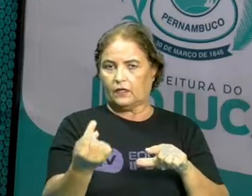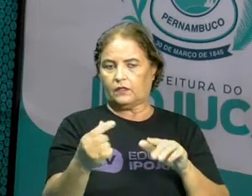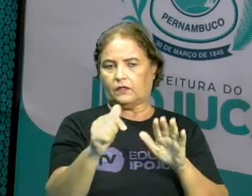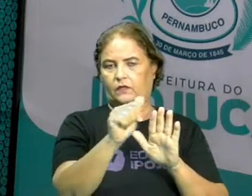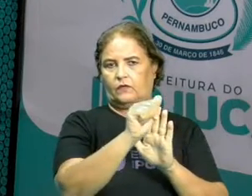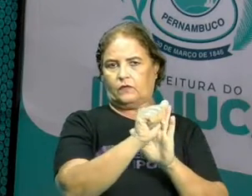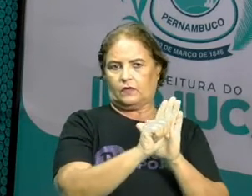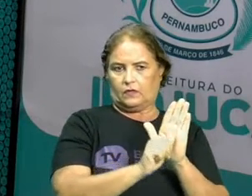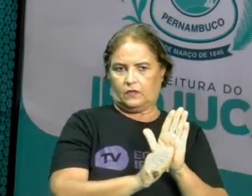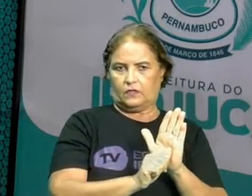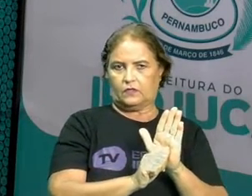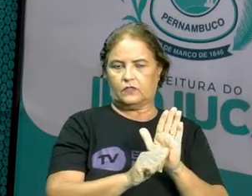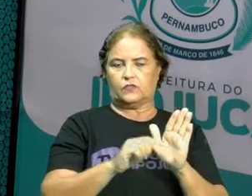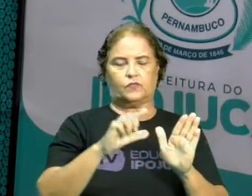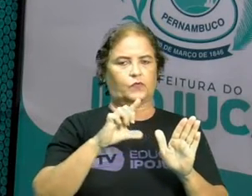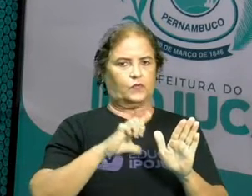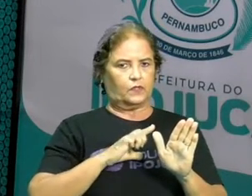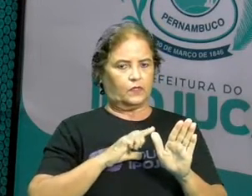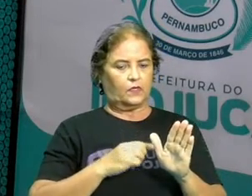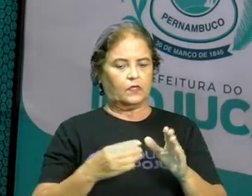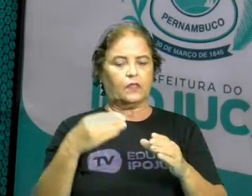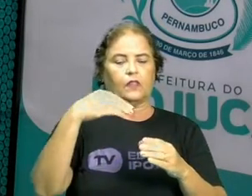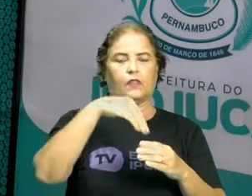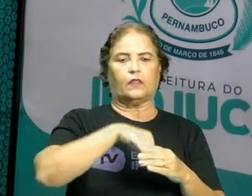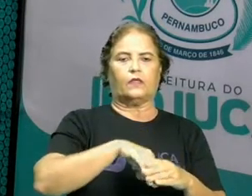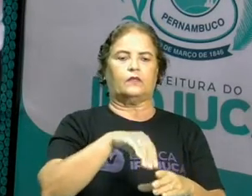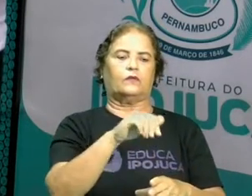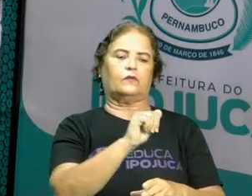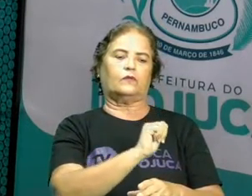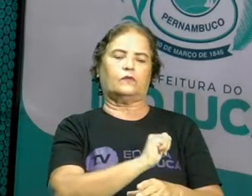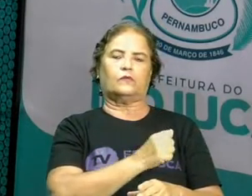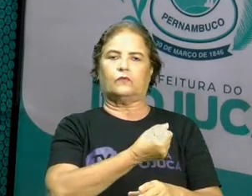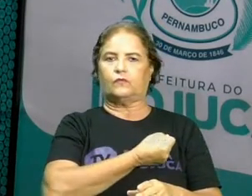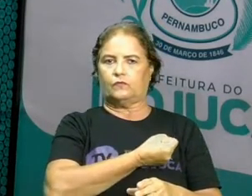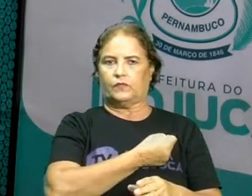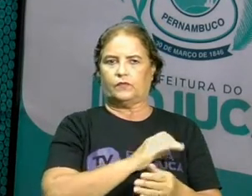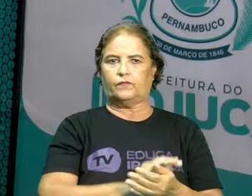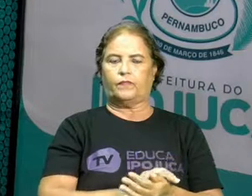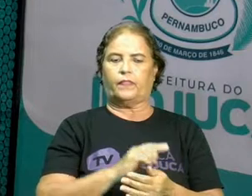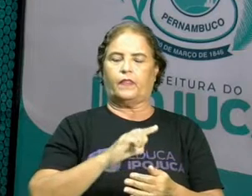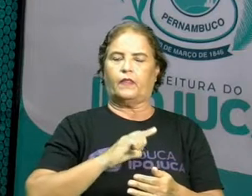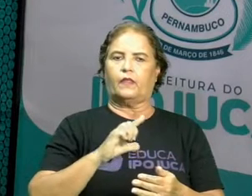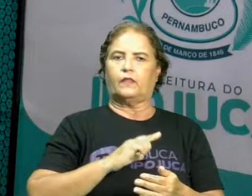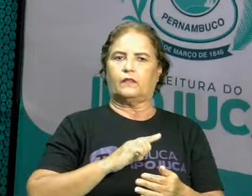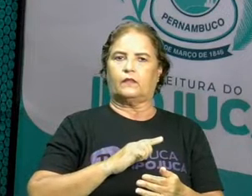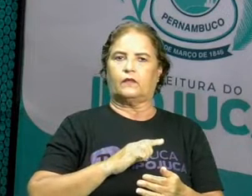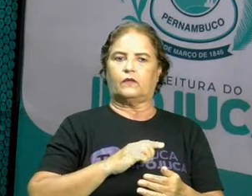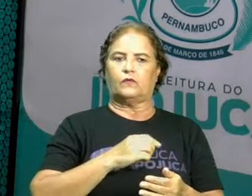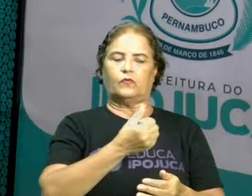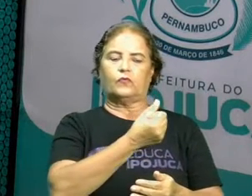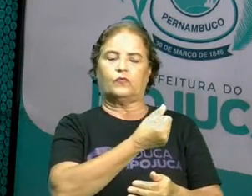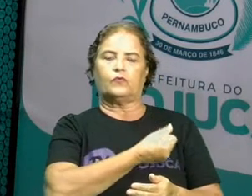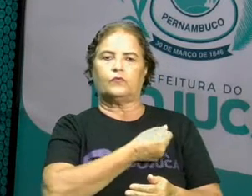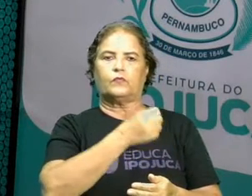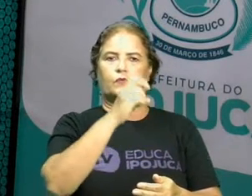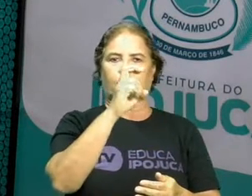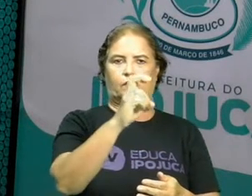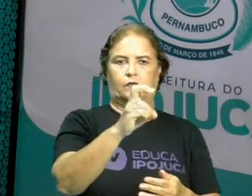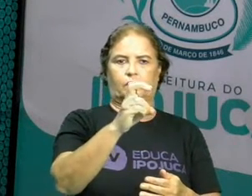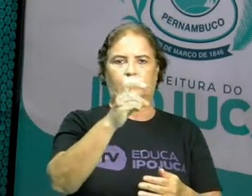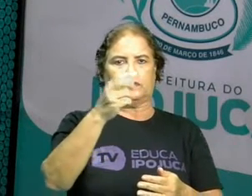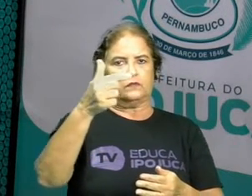algarismo ocupa dentro do número. Por exemplo, peguei os números 5, 2 e